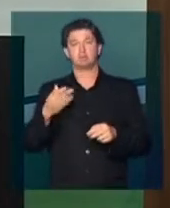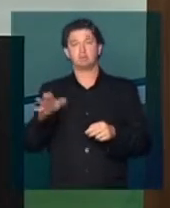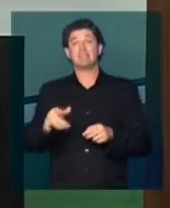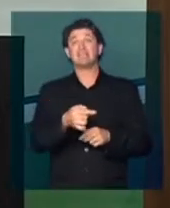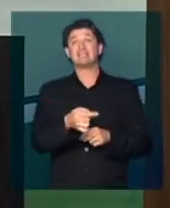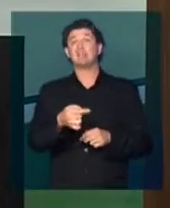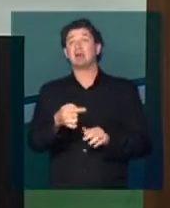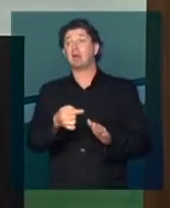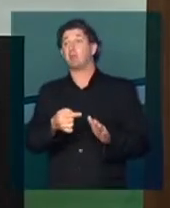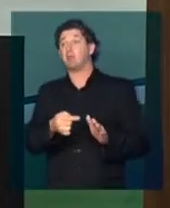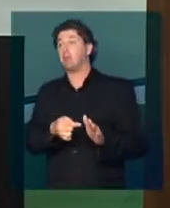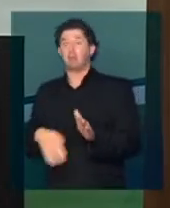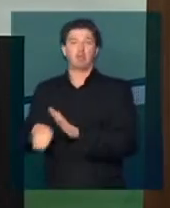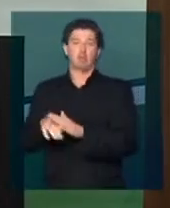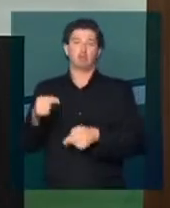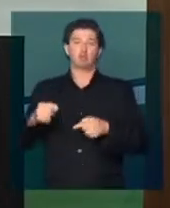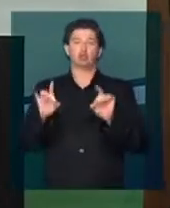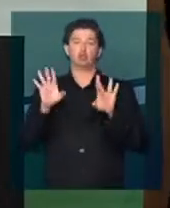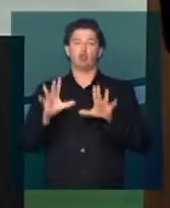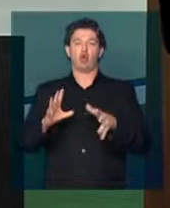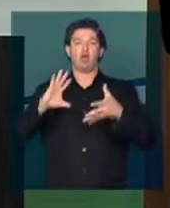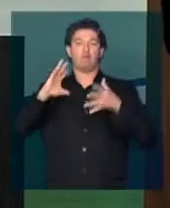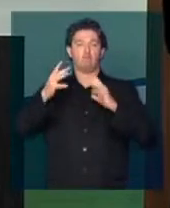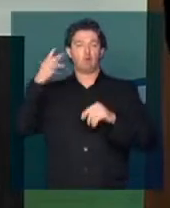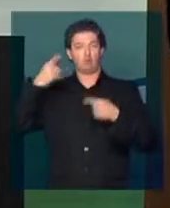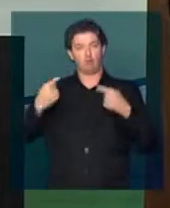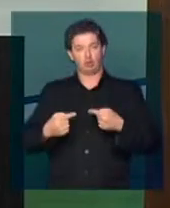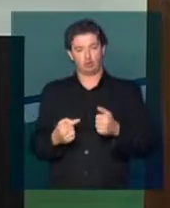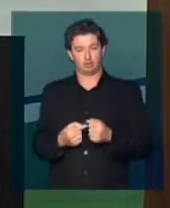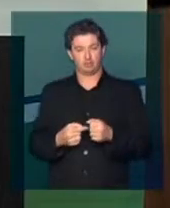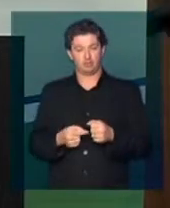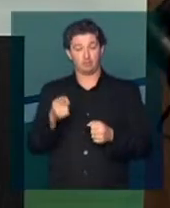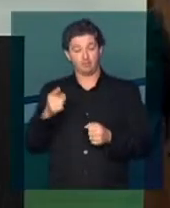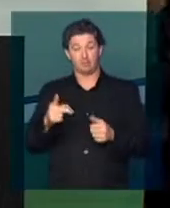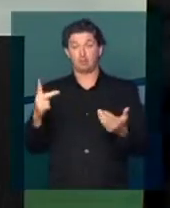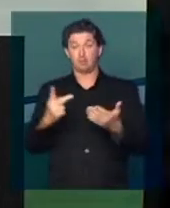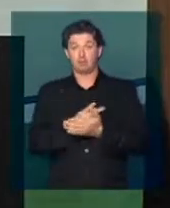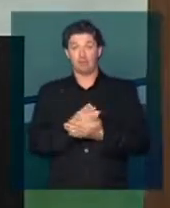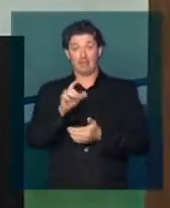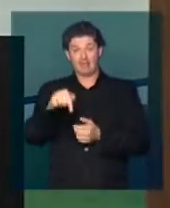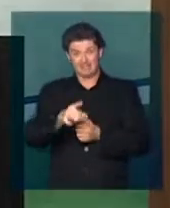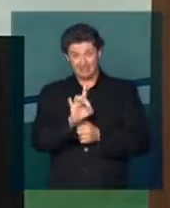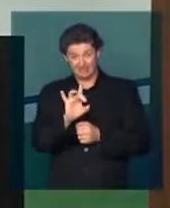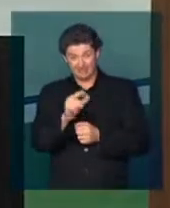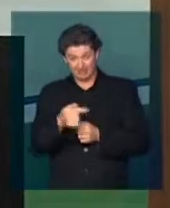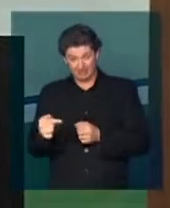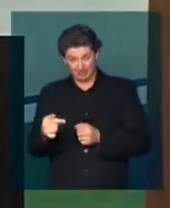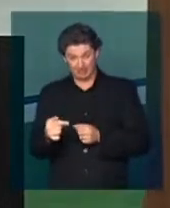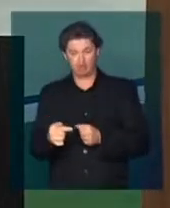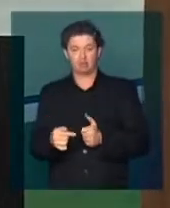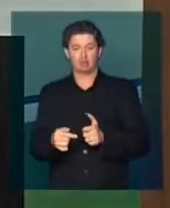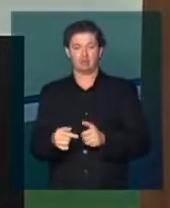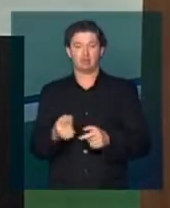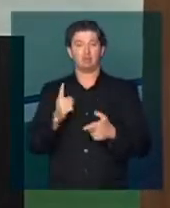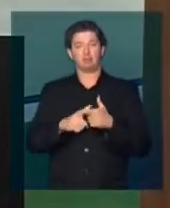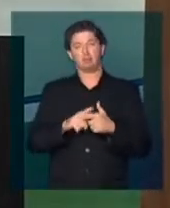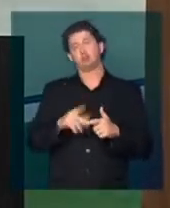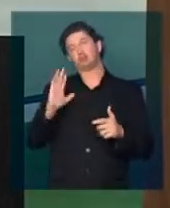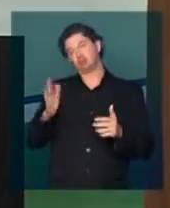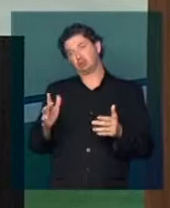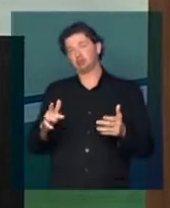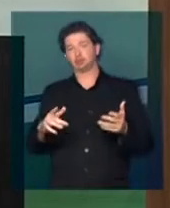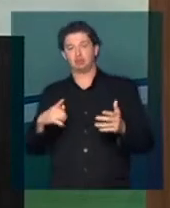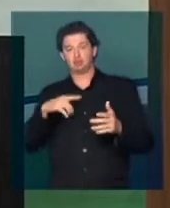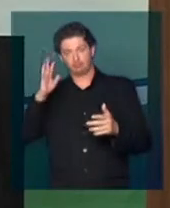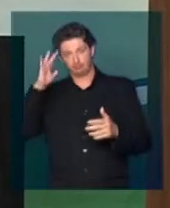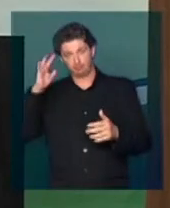semana inteira só tratando de reforma política. Isso só não acontecerá nessa semana pré-determinada, que nós já fizemos